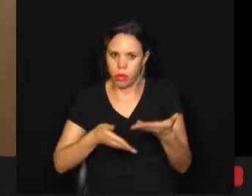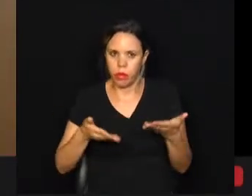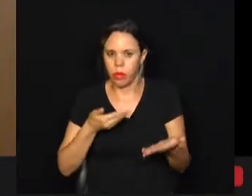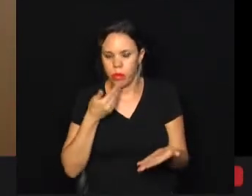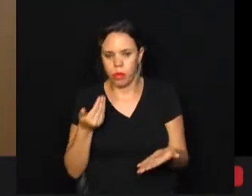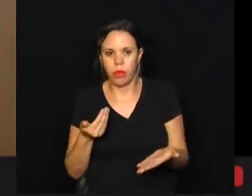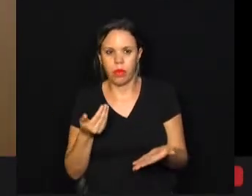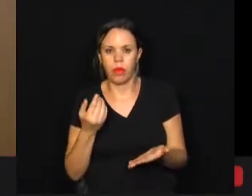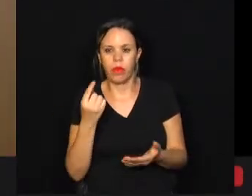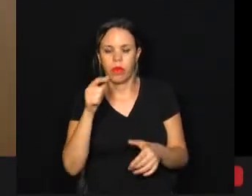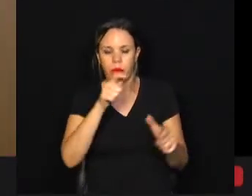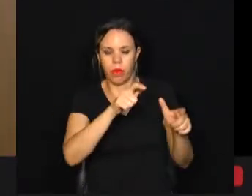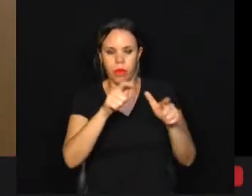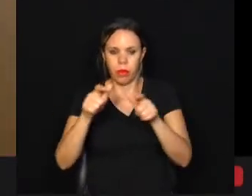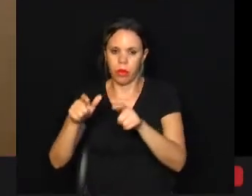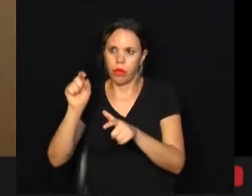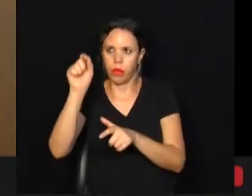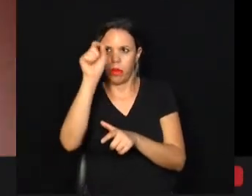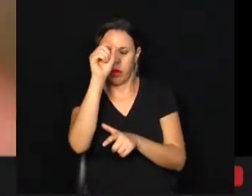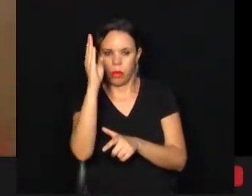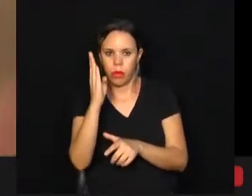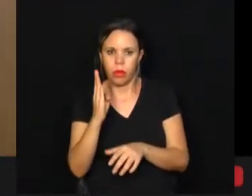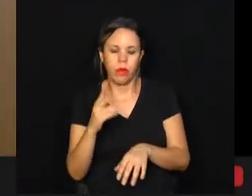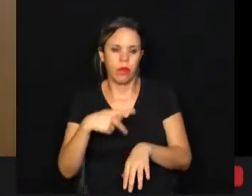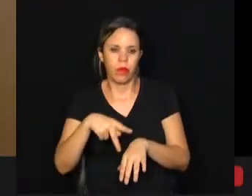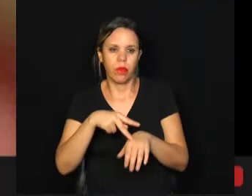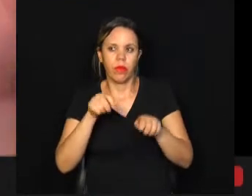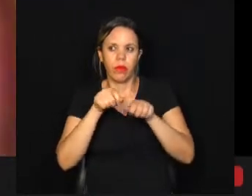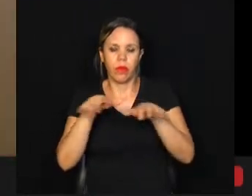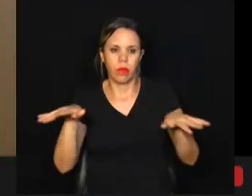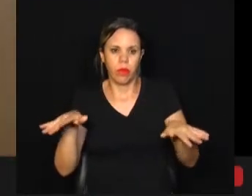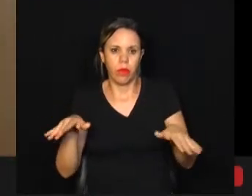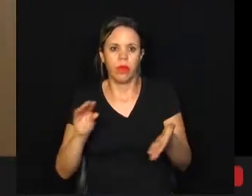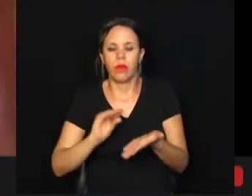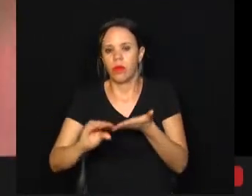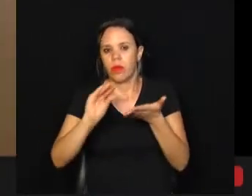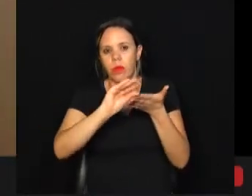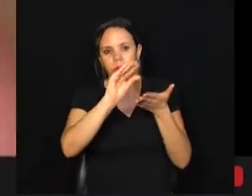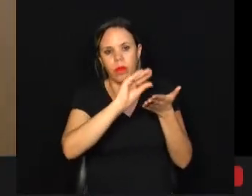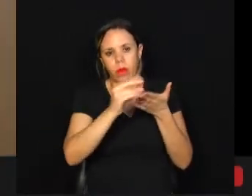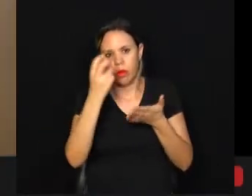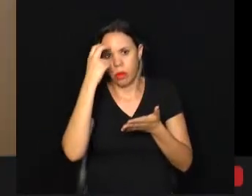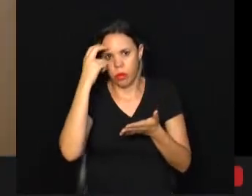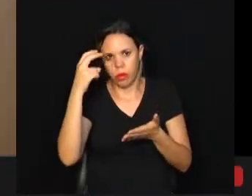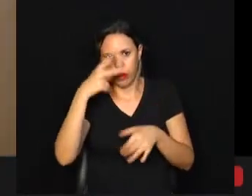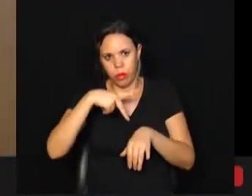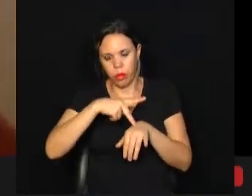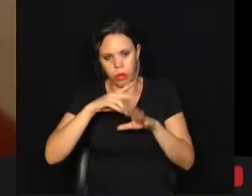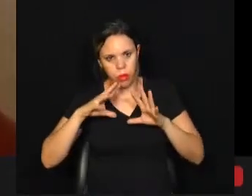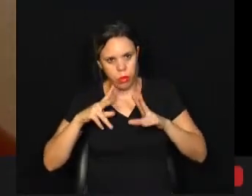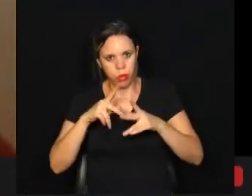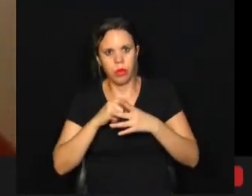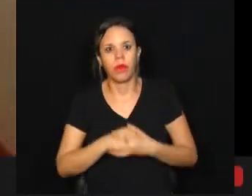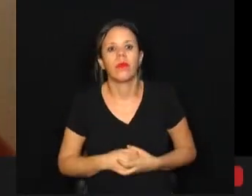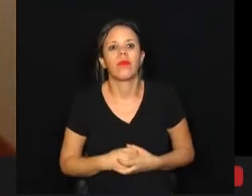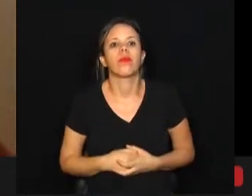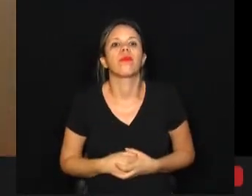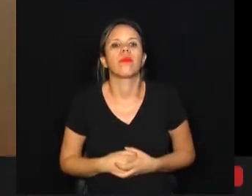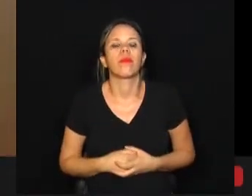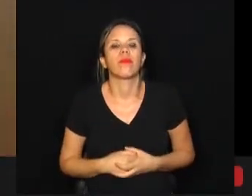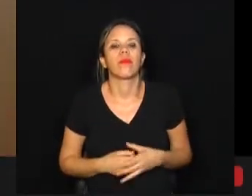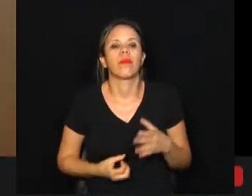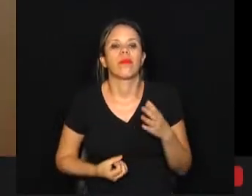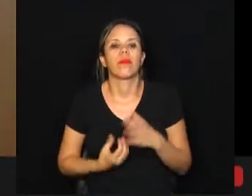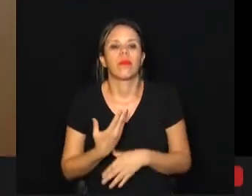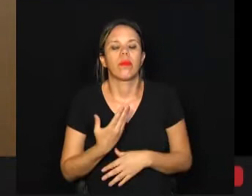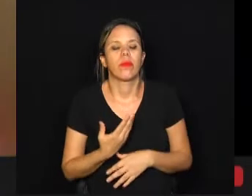de determinadas regiões do país e distribuísse recursos para a cultura do país inteiro. Para isso